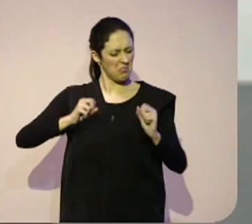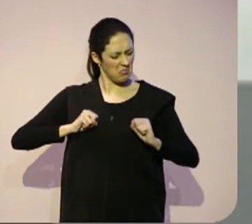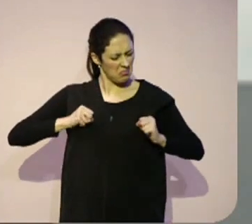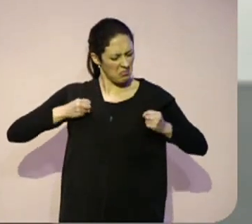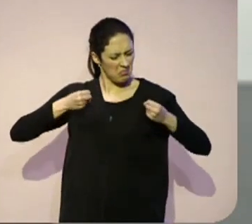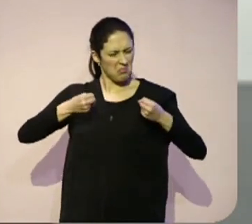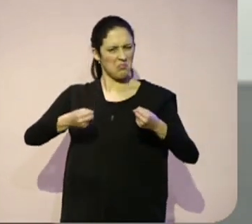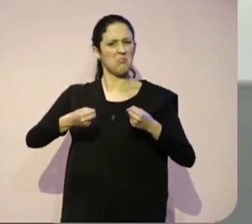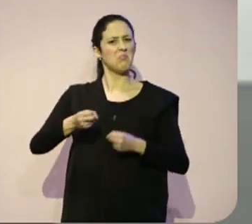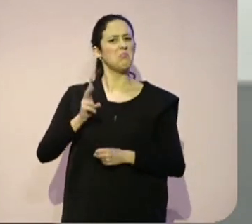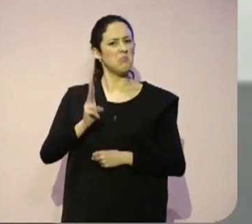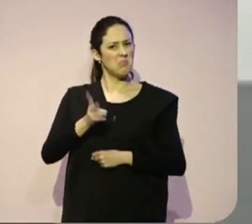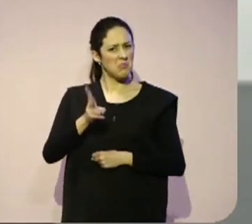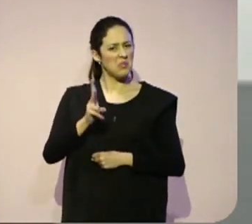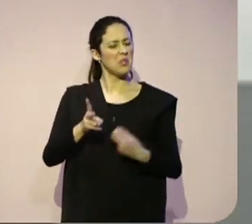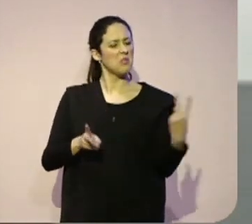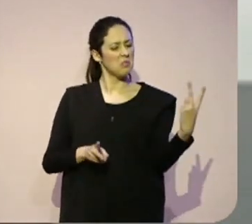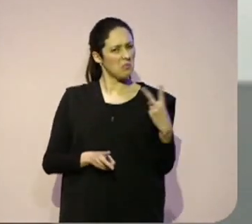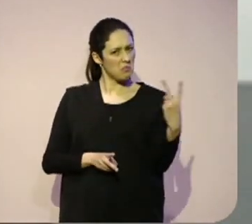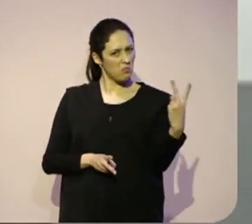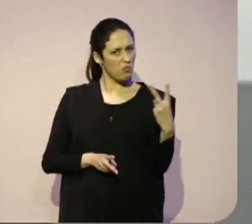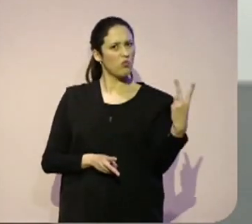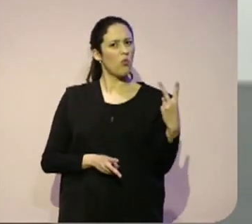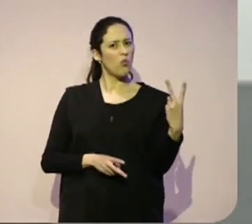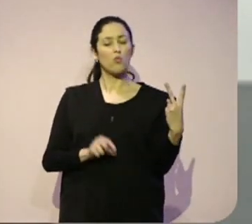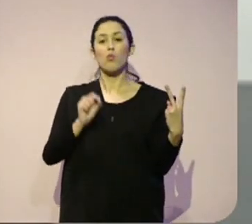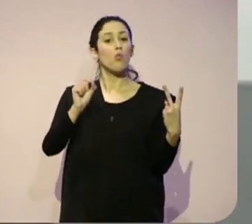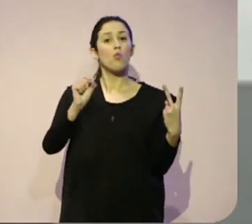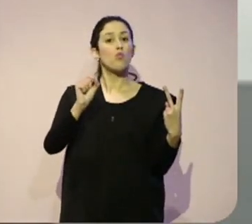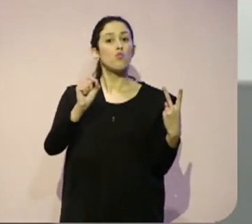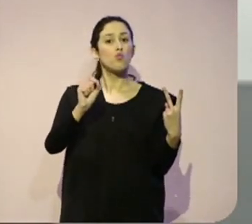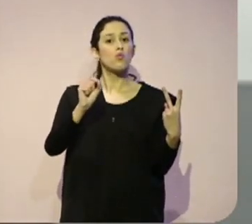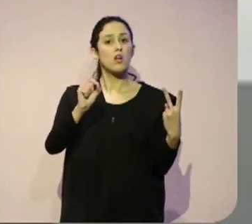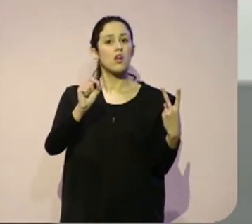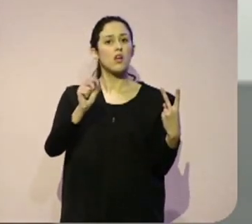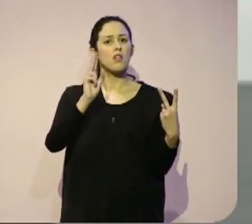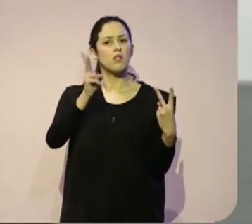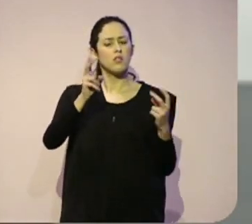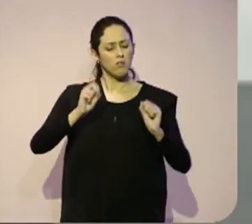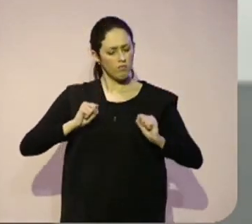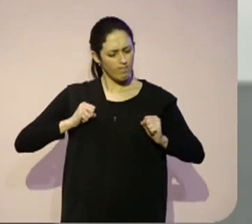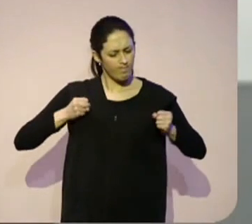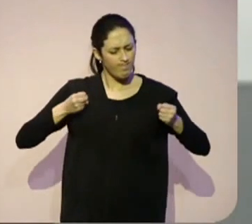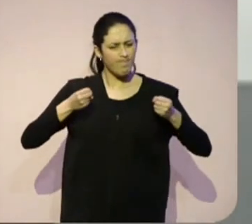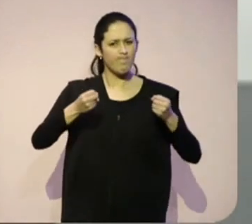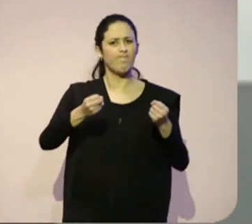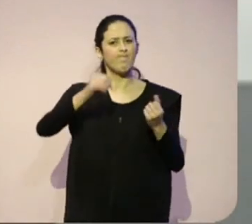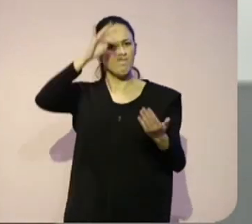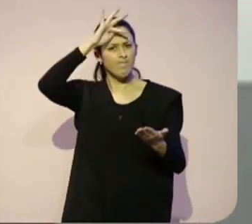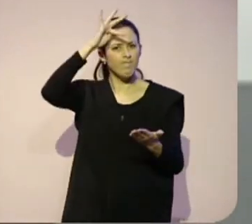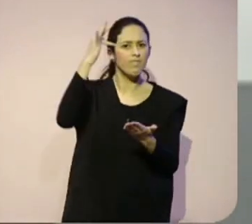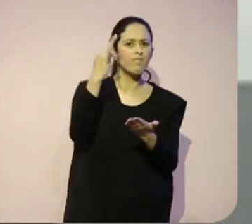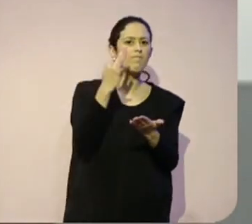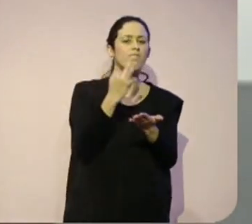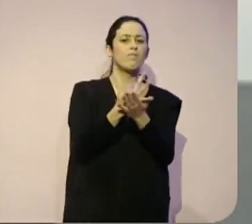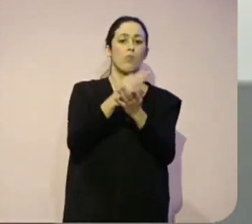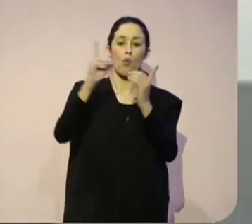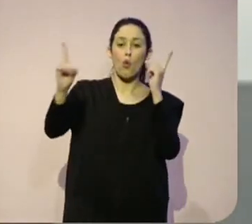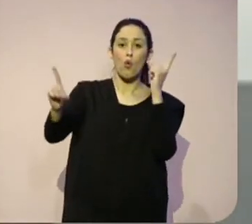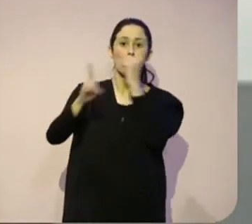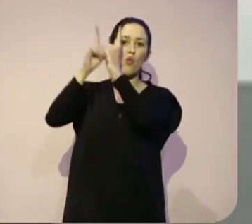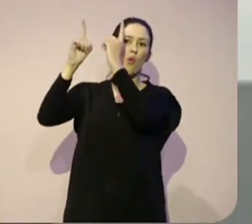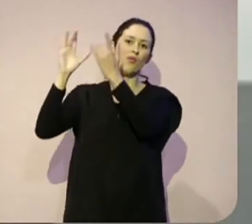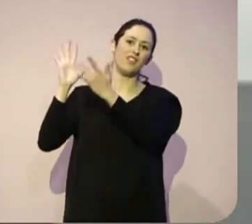ousadia de Pedro e João surgiu quando eles tiveram um encontro extraordinário